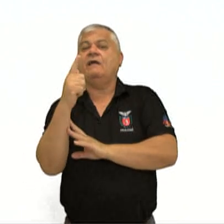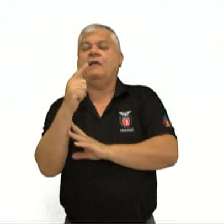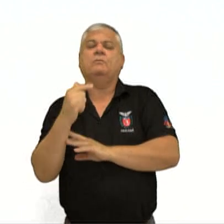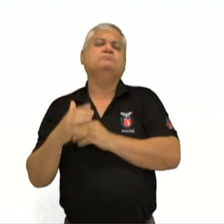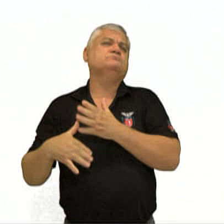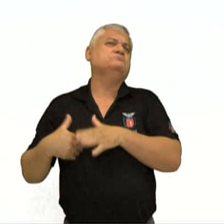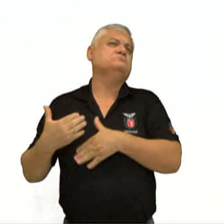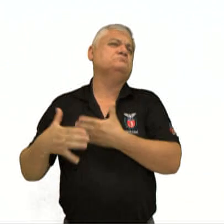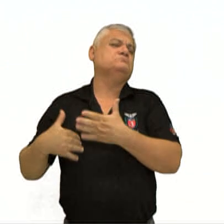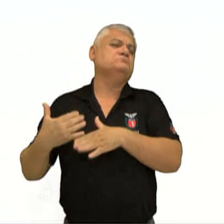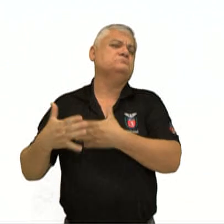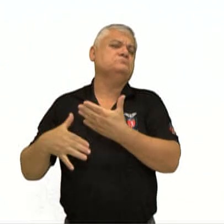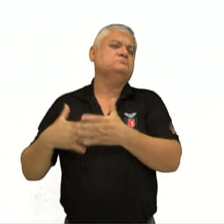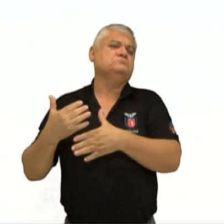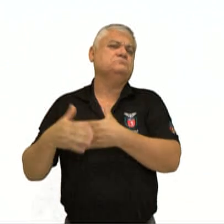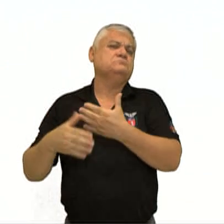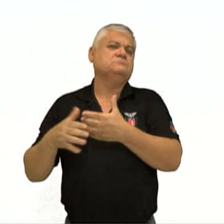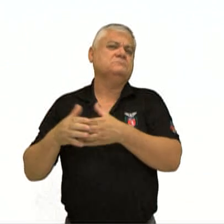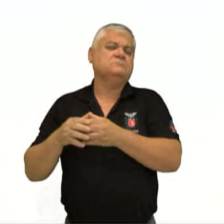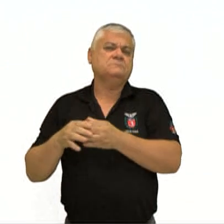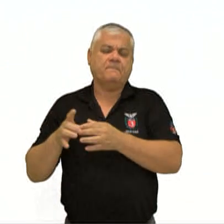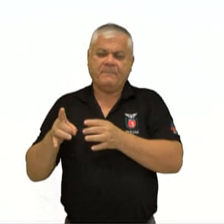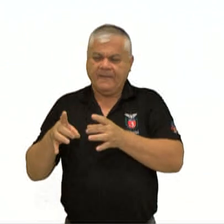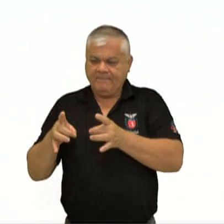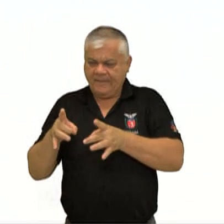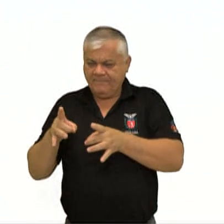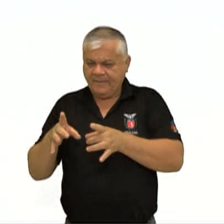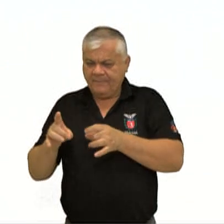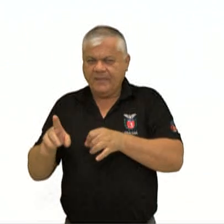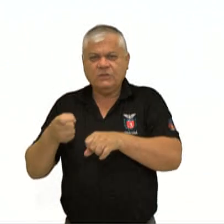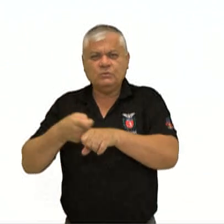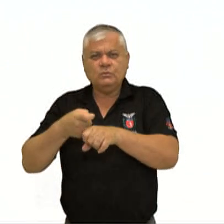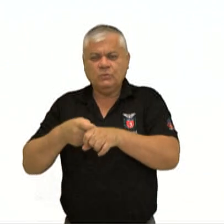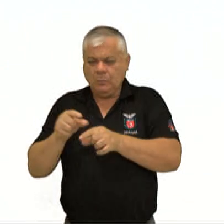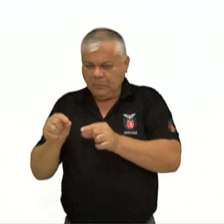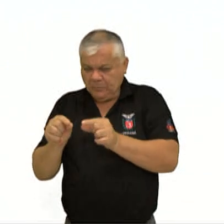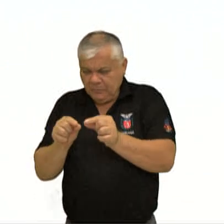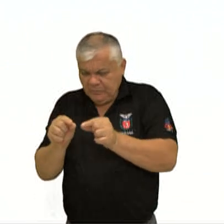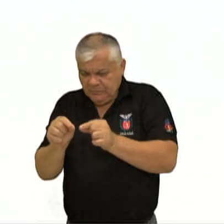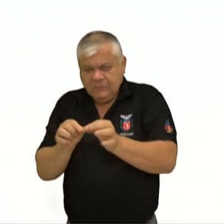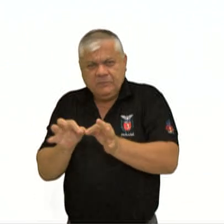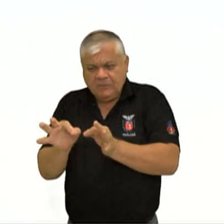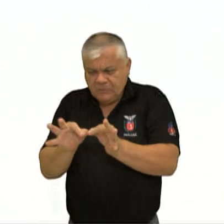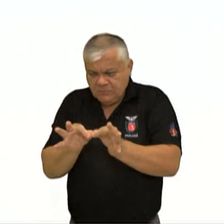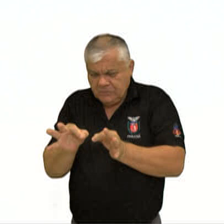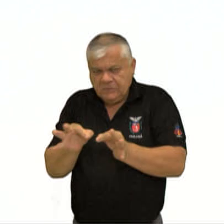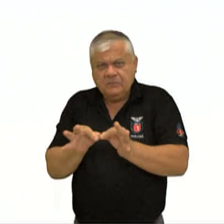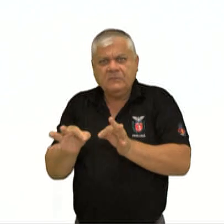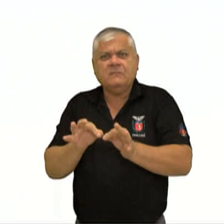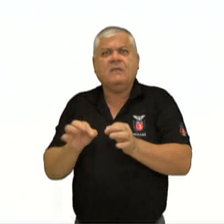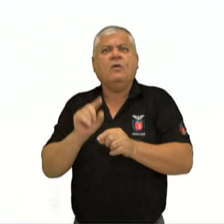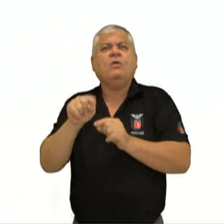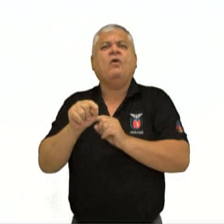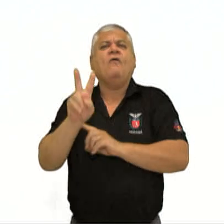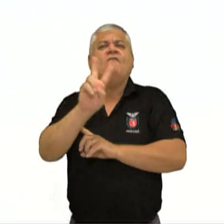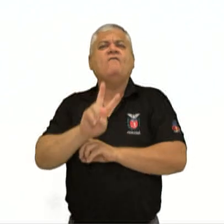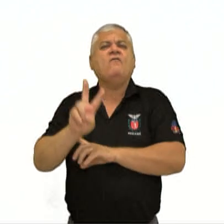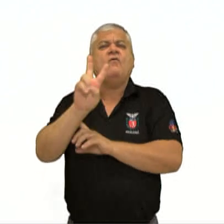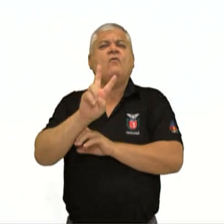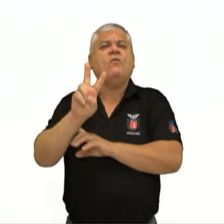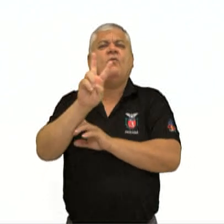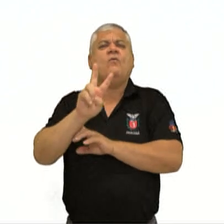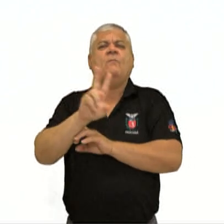algum tempo, começou a cristalizar o soluto. Qual o volume mínimo e aproximado em ml de água deve